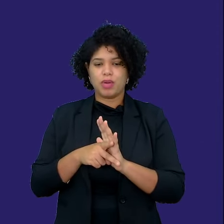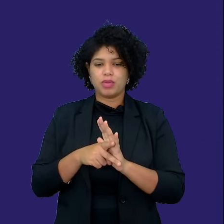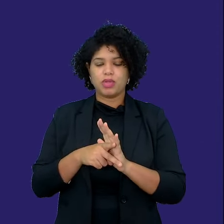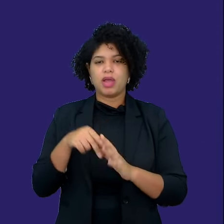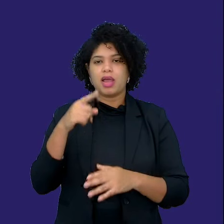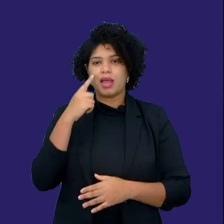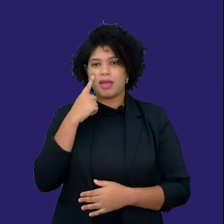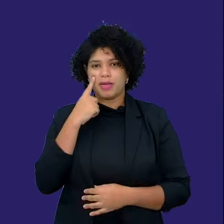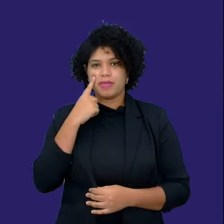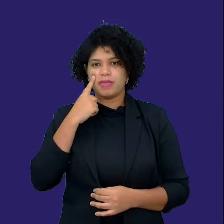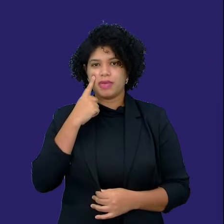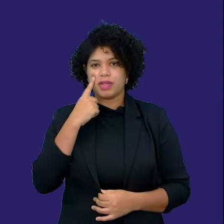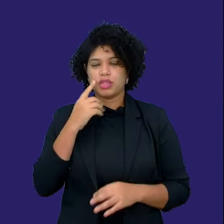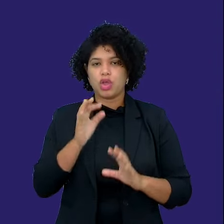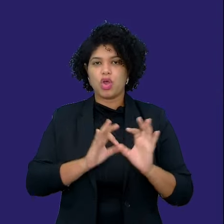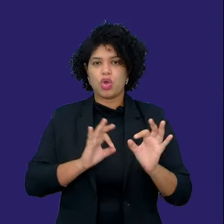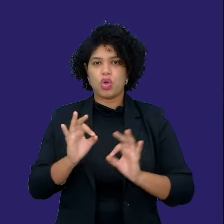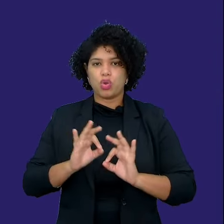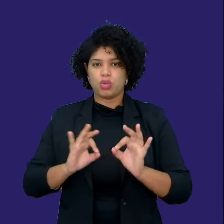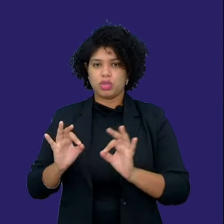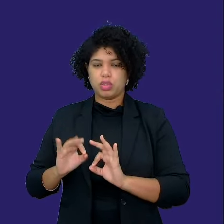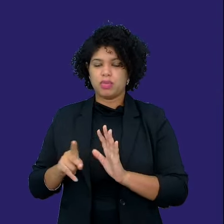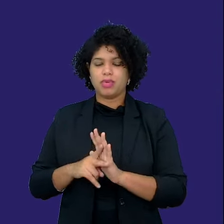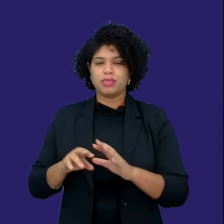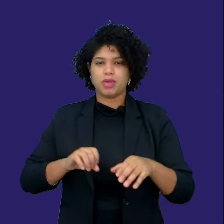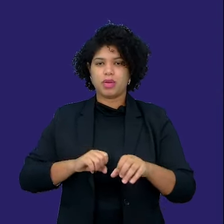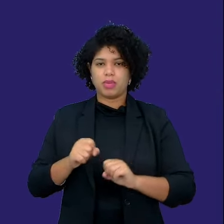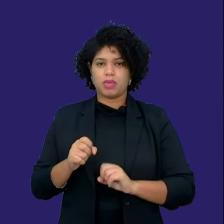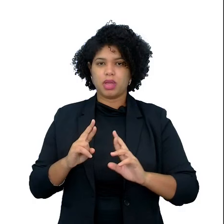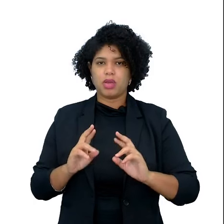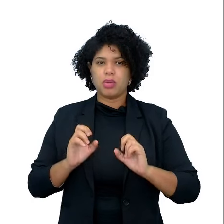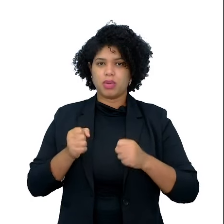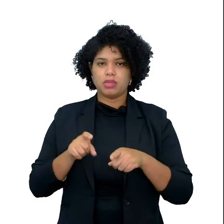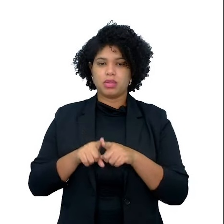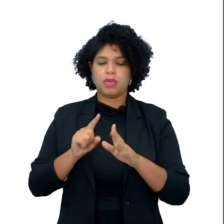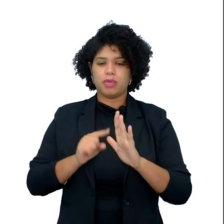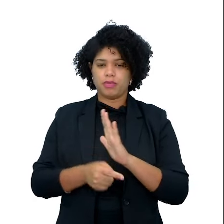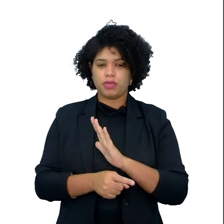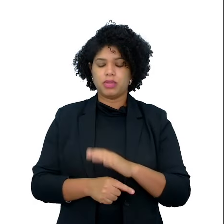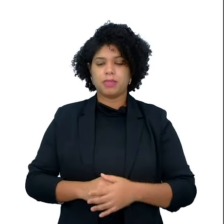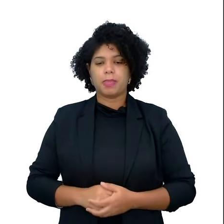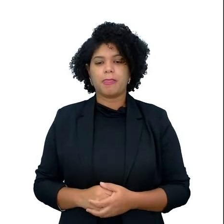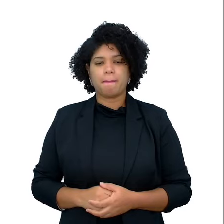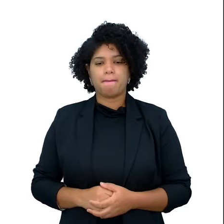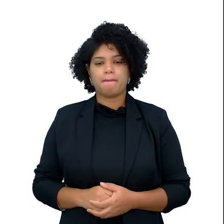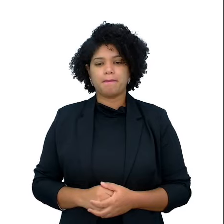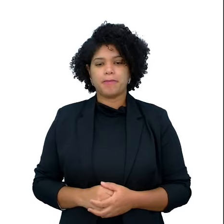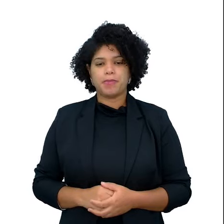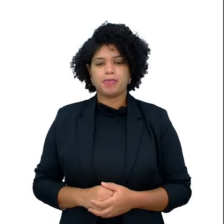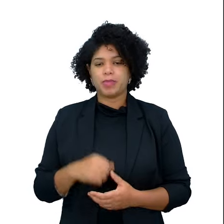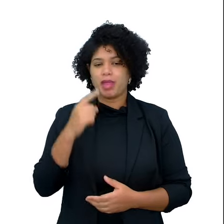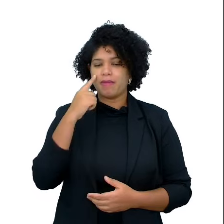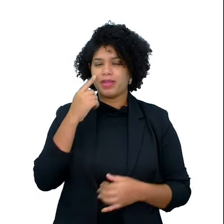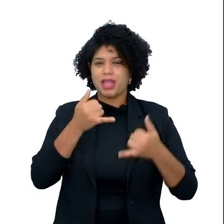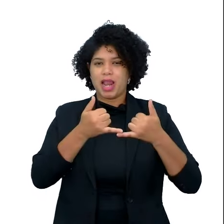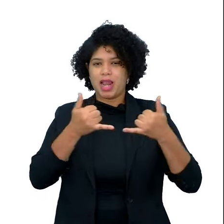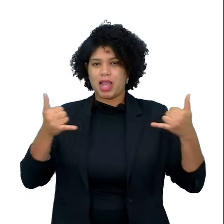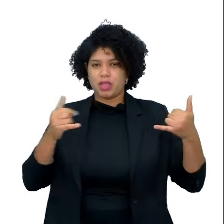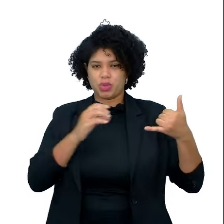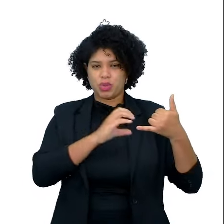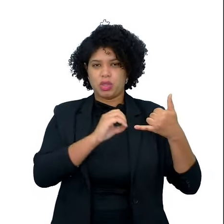tem se organizado as formações do programa de recuperação e aprofundamento. Essa linha do tempo, a gente fez